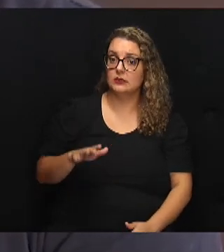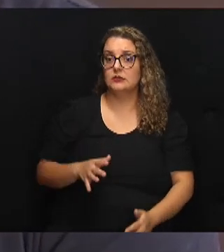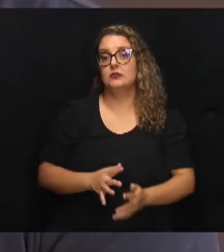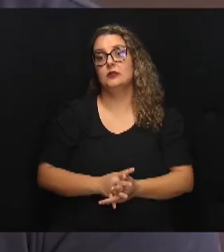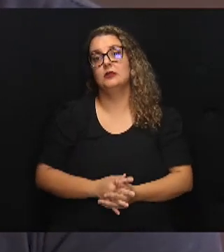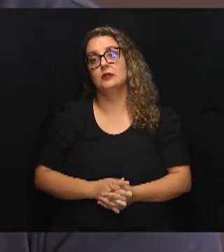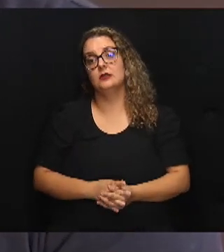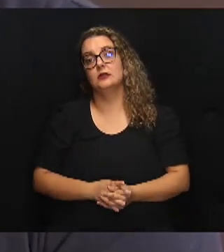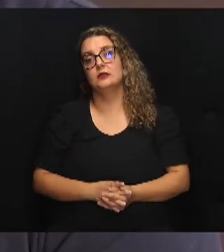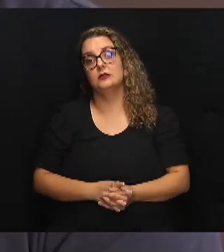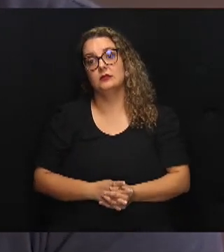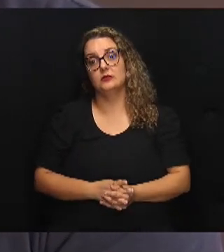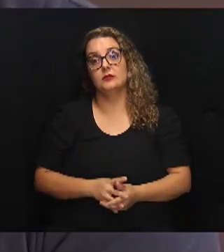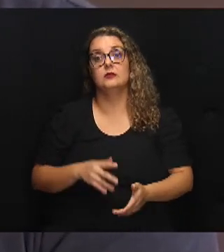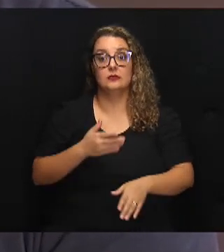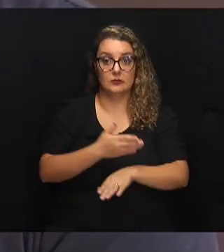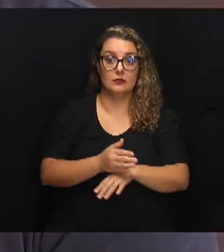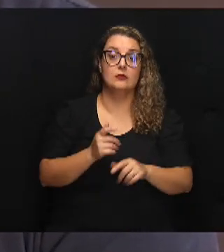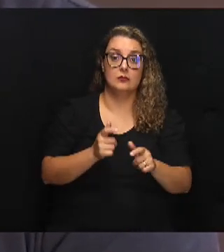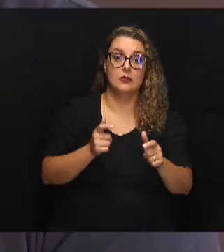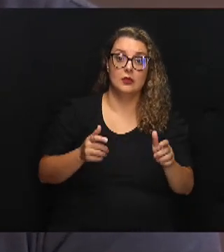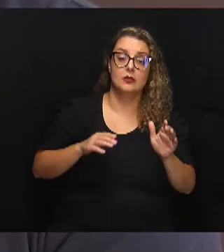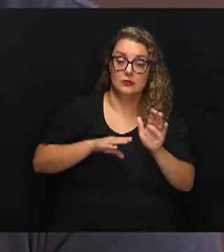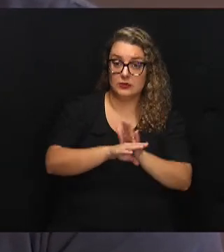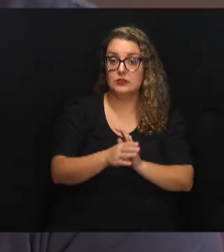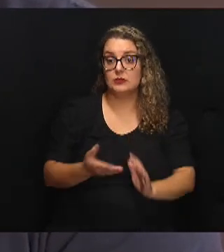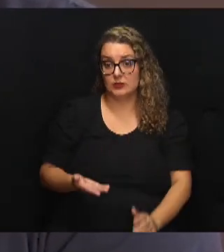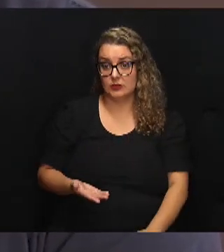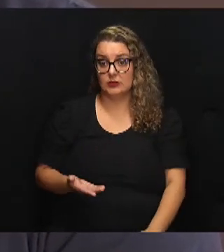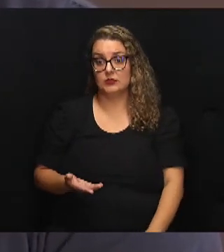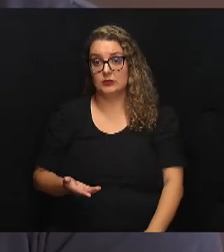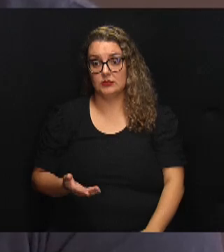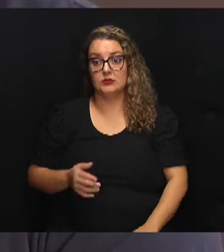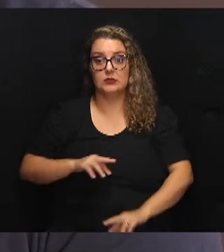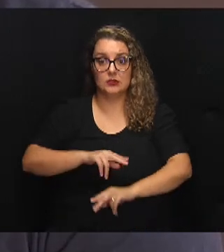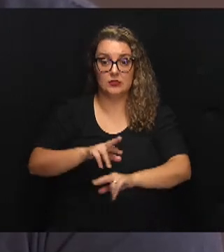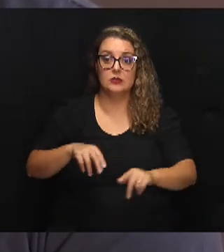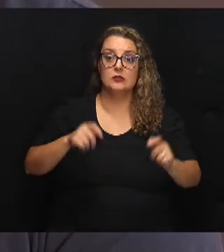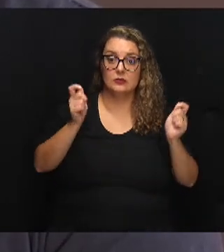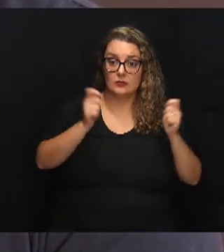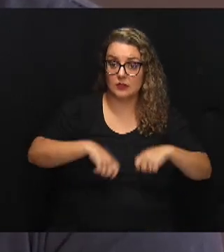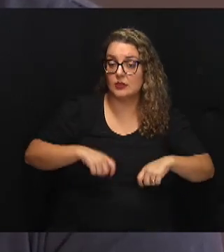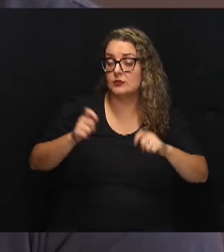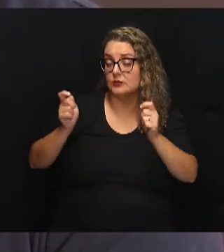uma prática que está crescendo assim e tem muitas possibilidades.